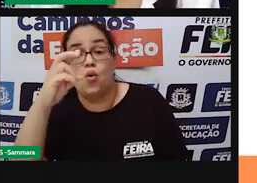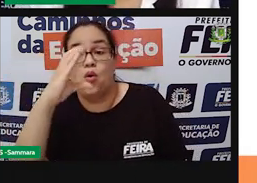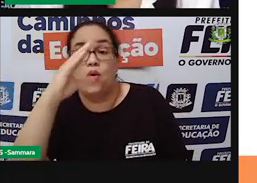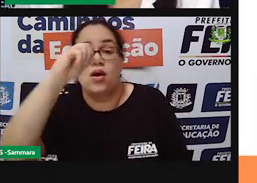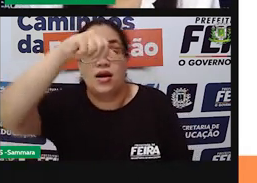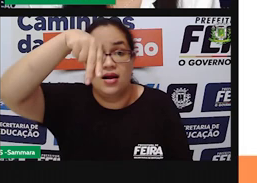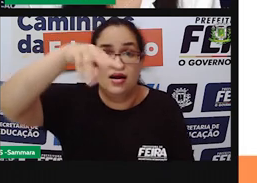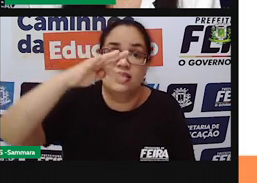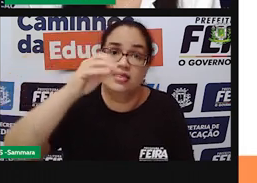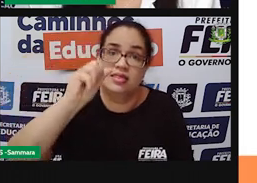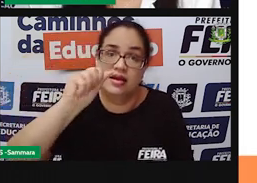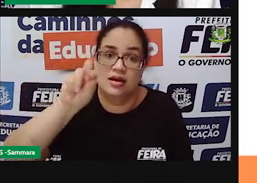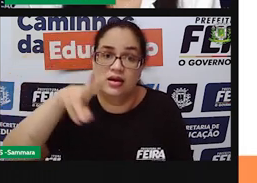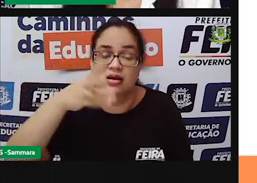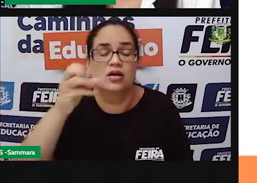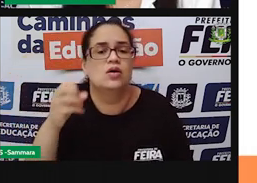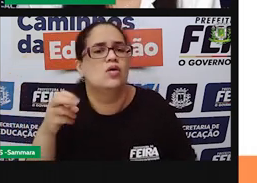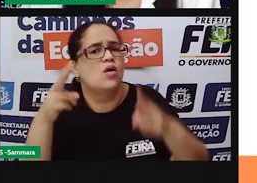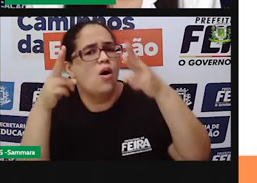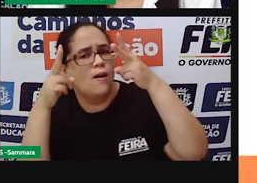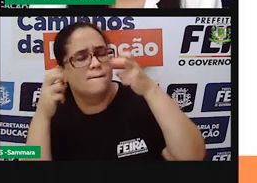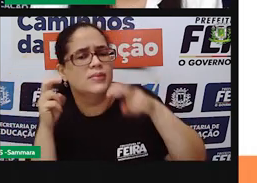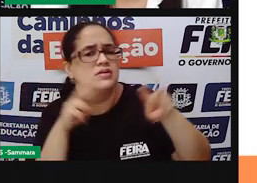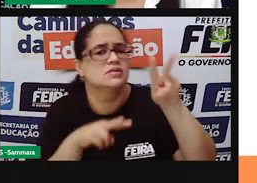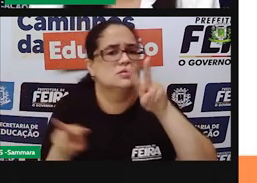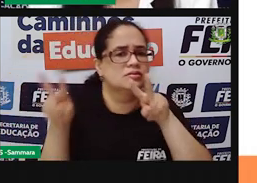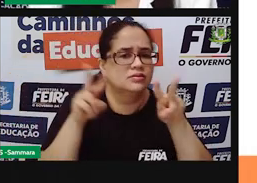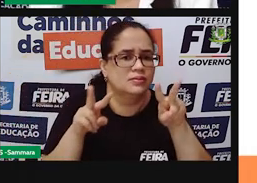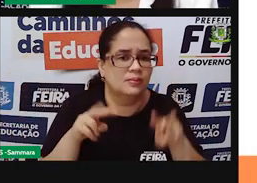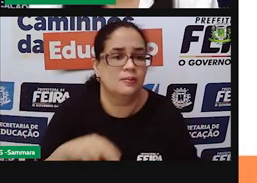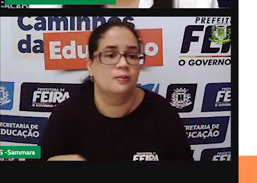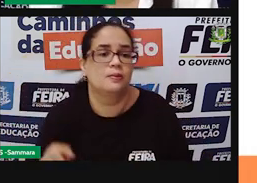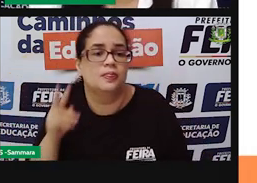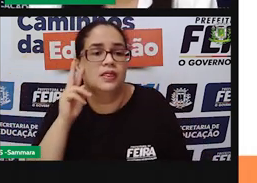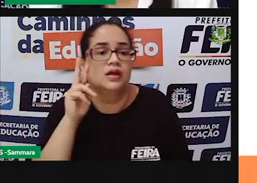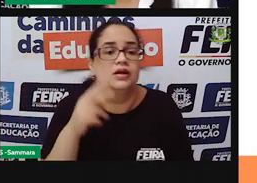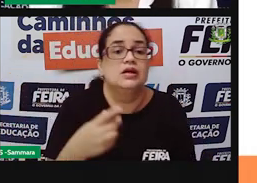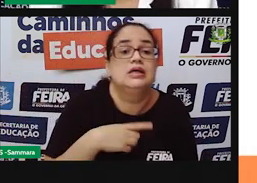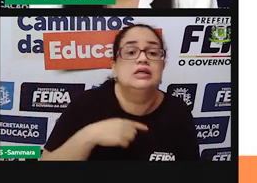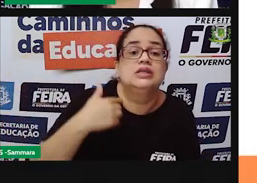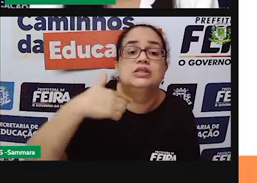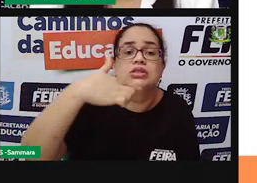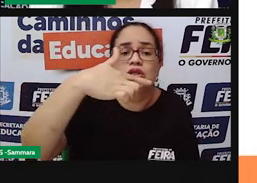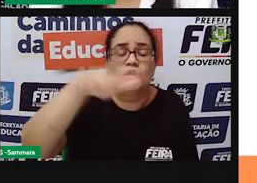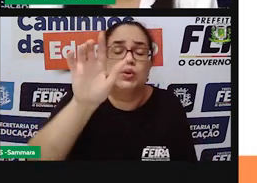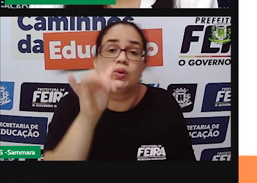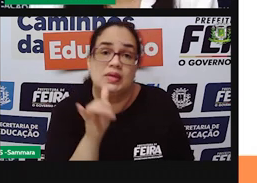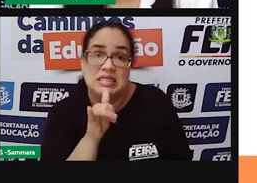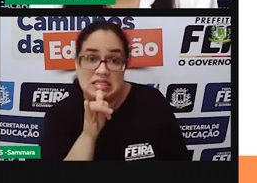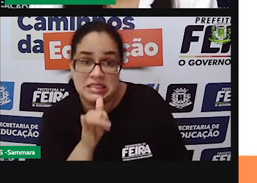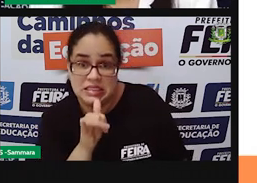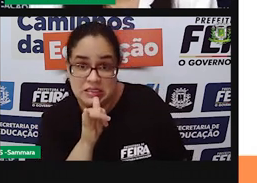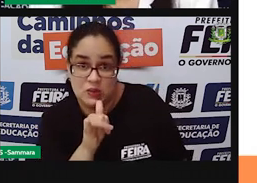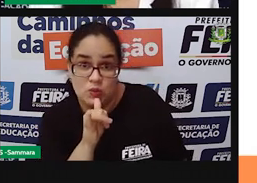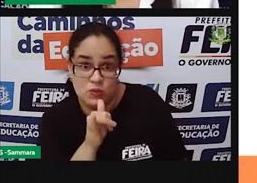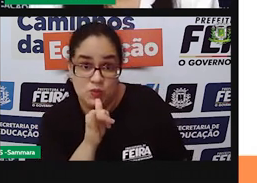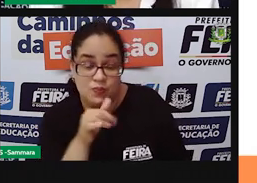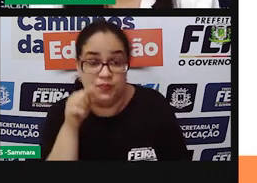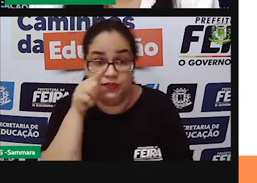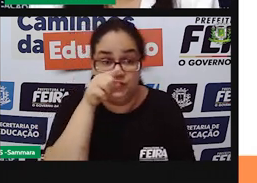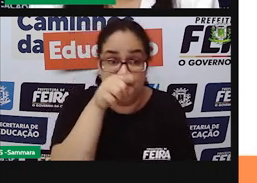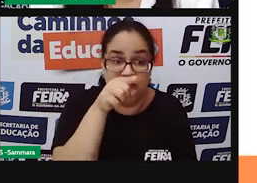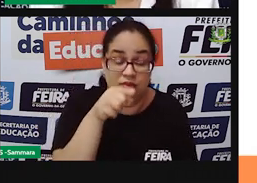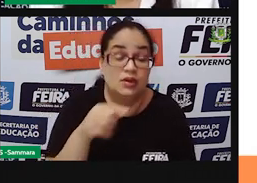observar. De olho nos verbos do texto. Aqui a gente tem uma outra situação. A Pró colocou aqui, ó,